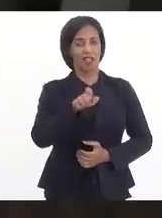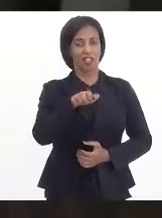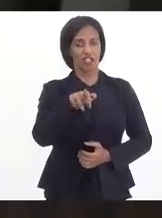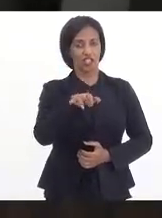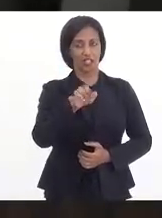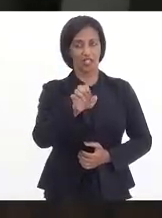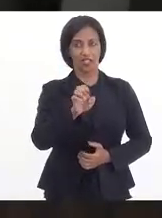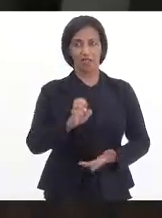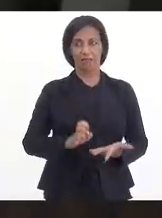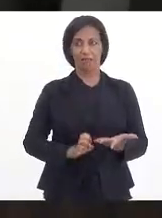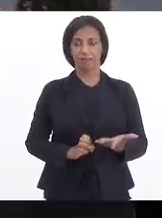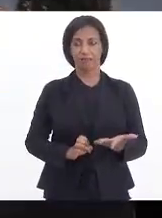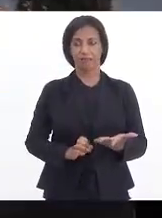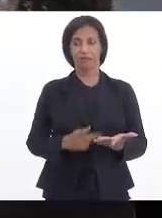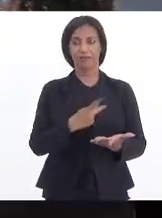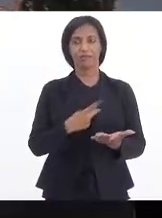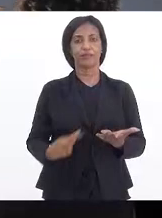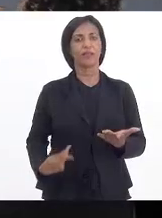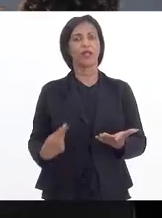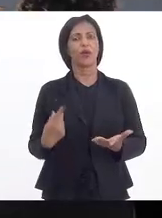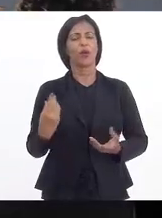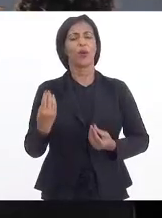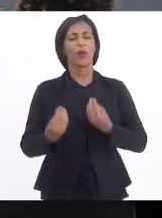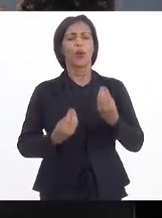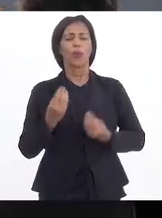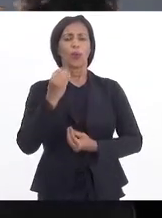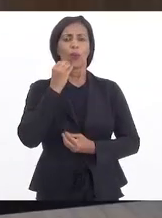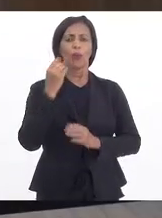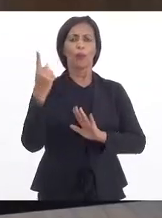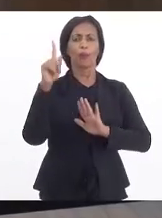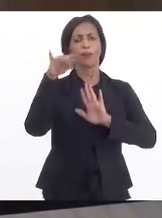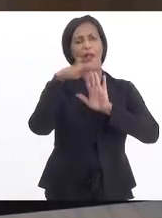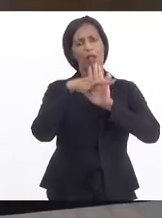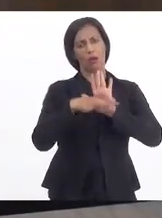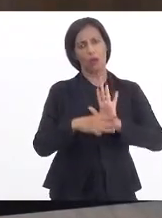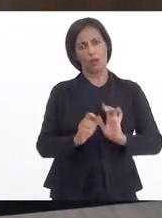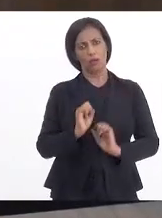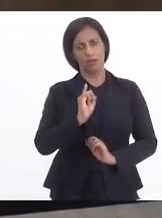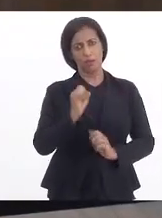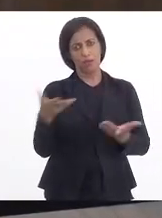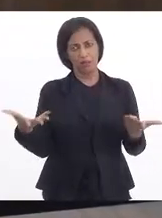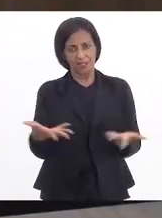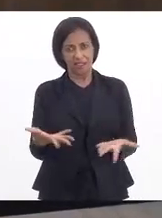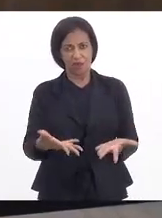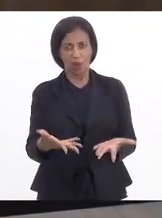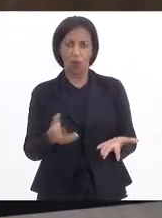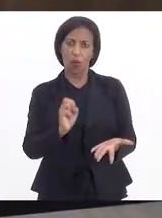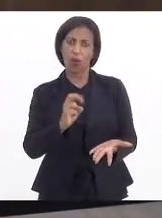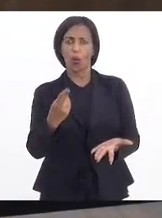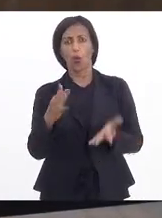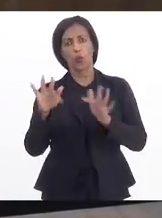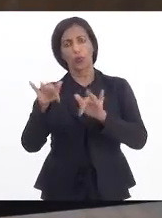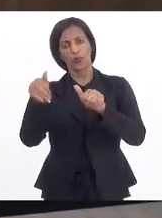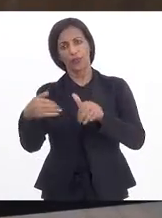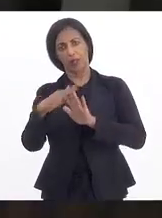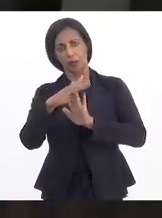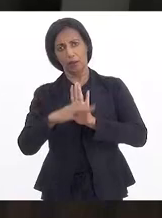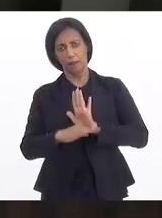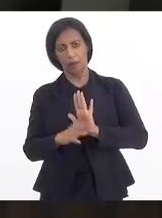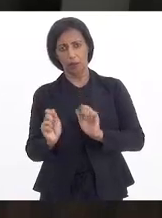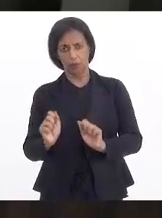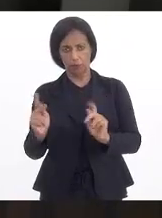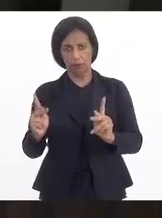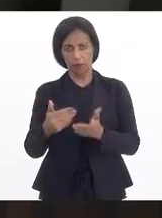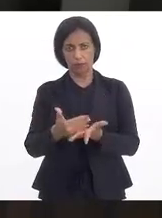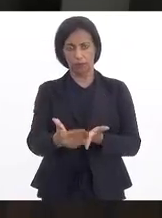Alexandre o presente como o possível pela ordem se puder ser agora se não pode ser no final da falta pode